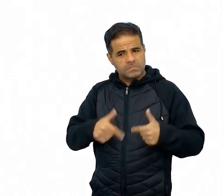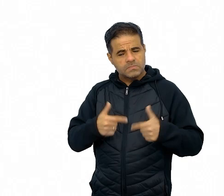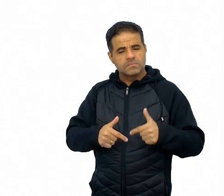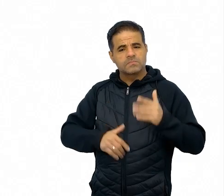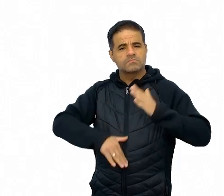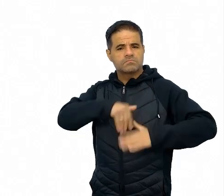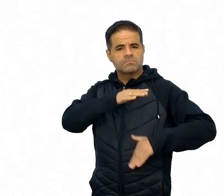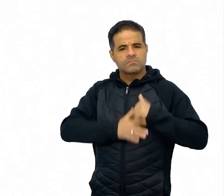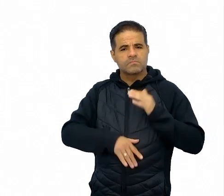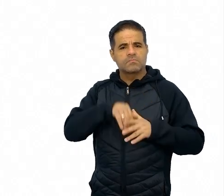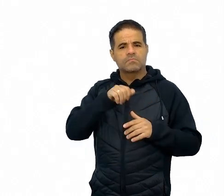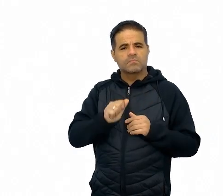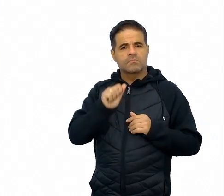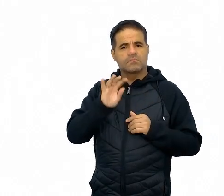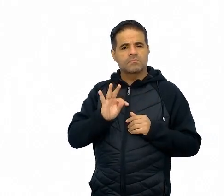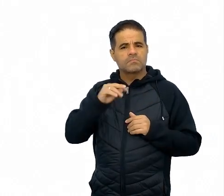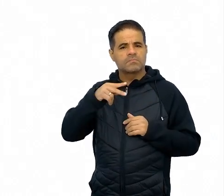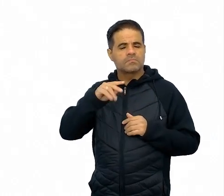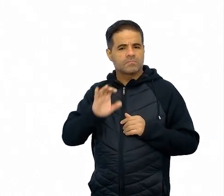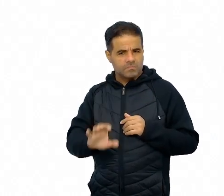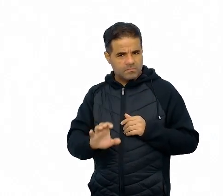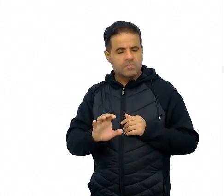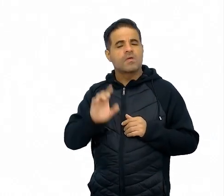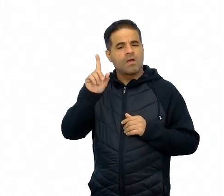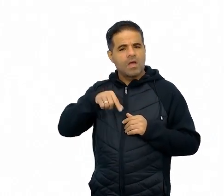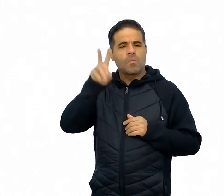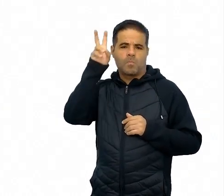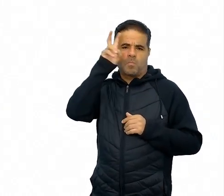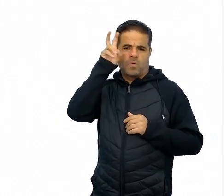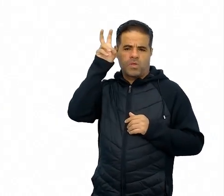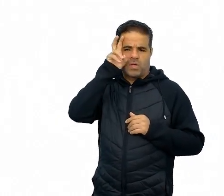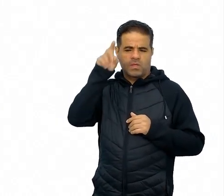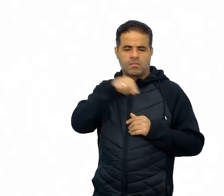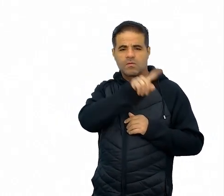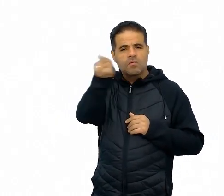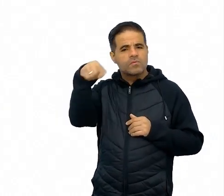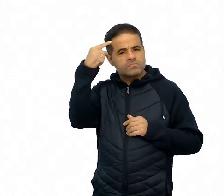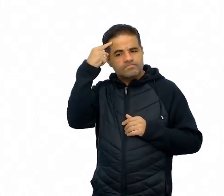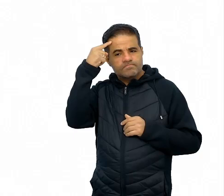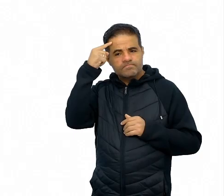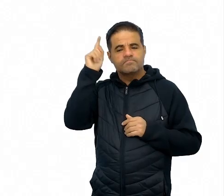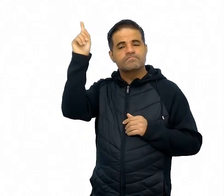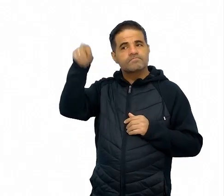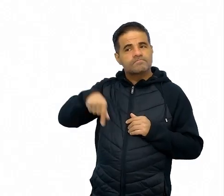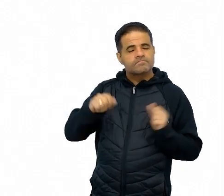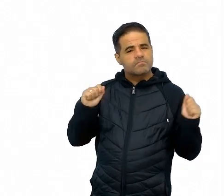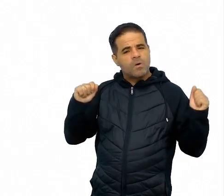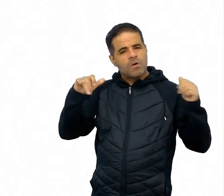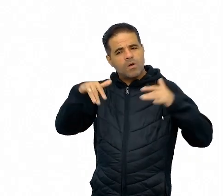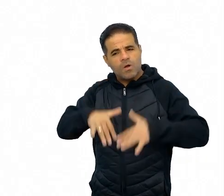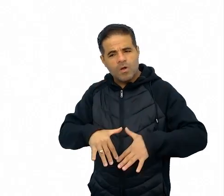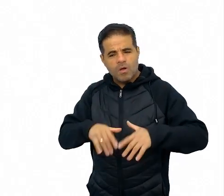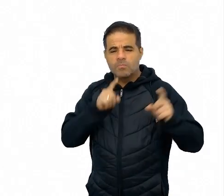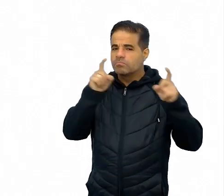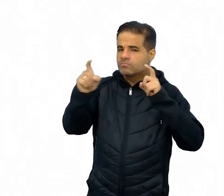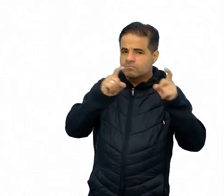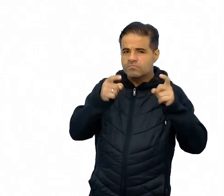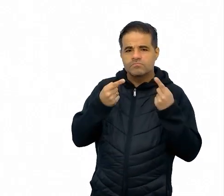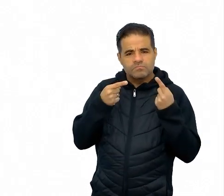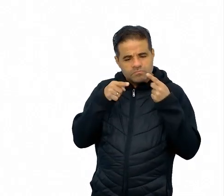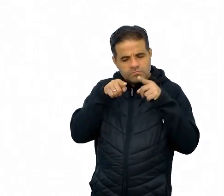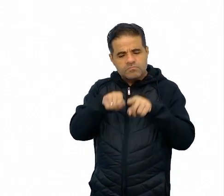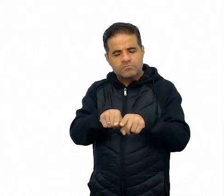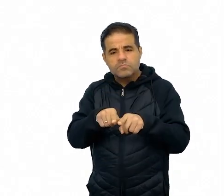nossas ATPCs, hoje é o momento, é uma quinta-feira para vocês, onde vocês estão reunidos com os vossos pares,